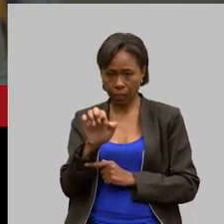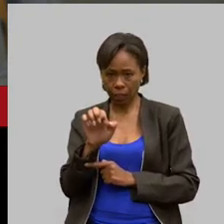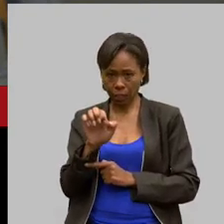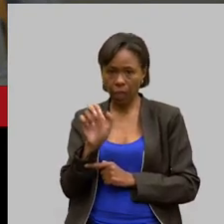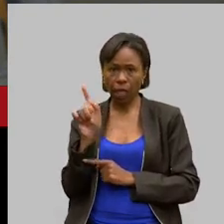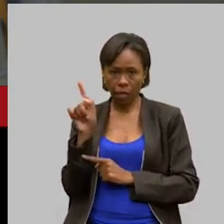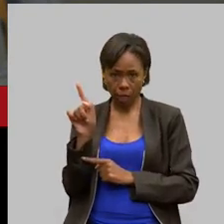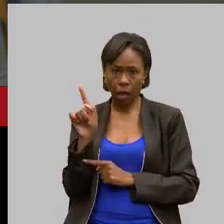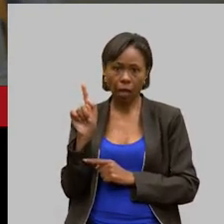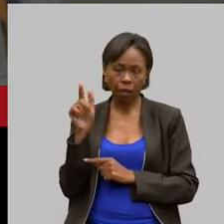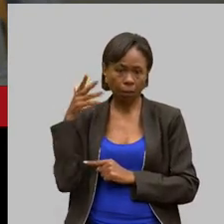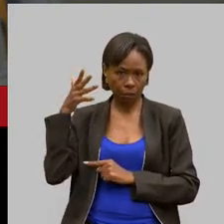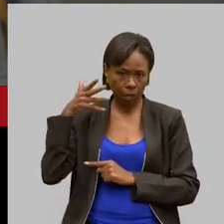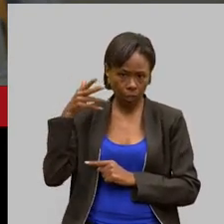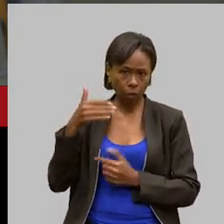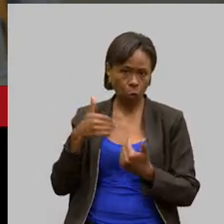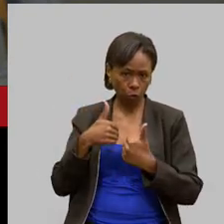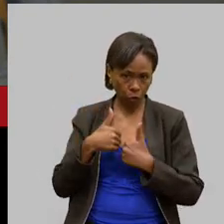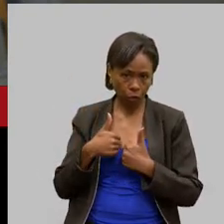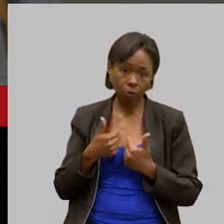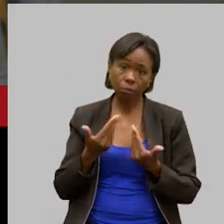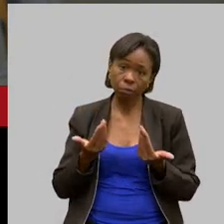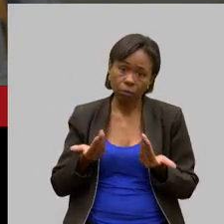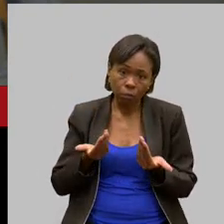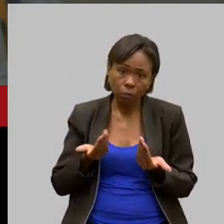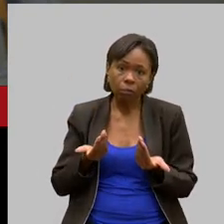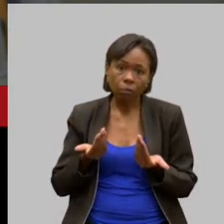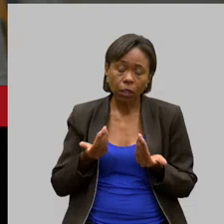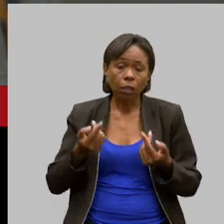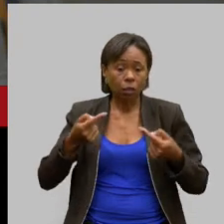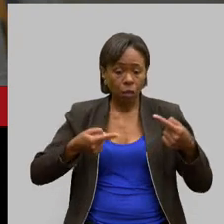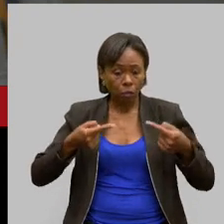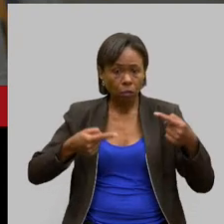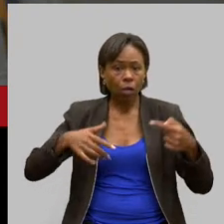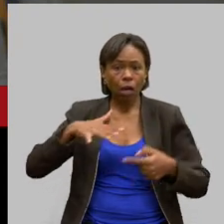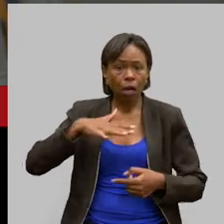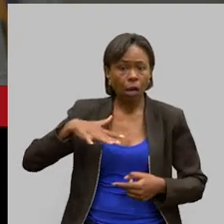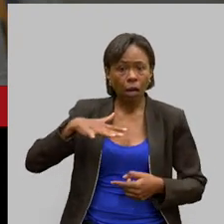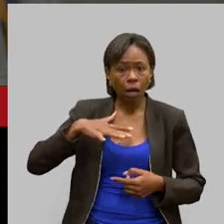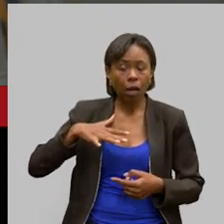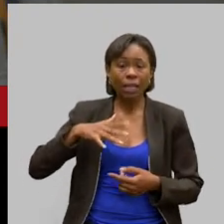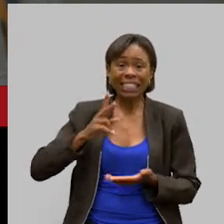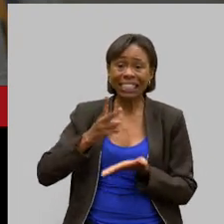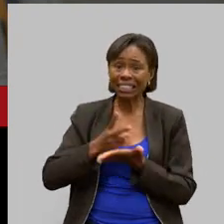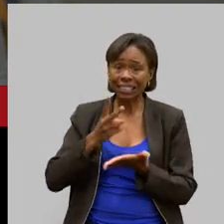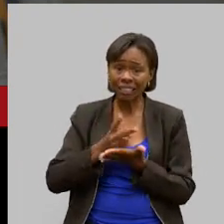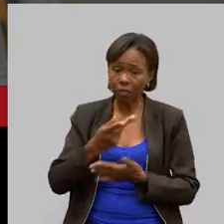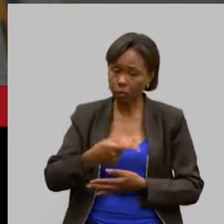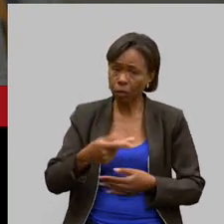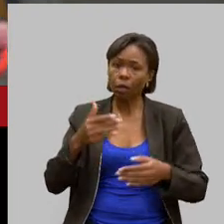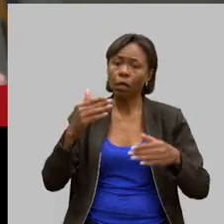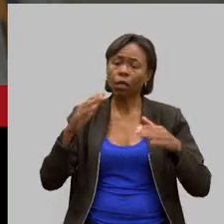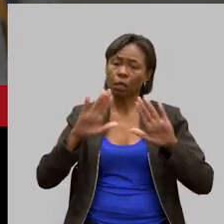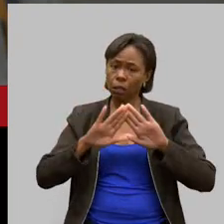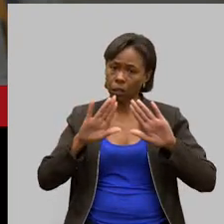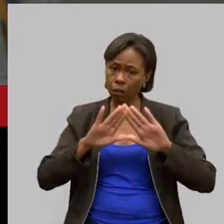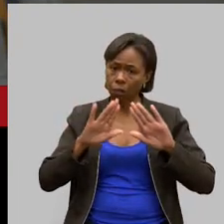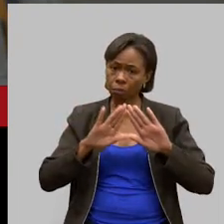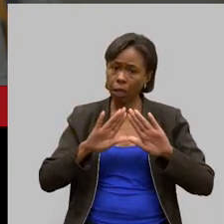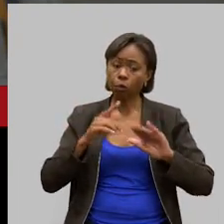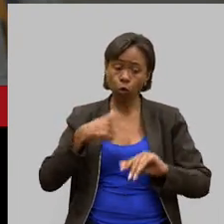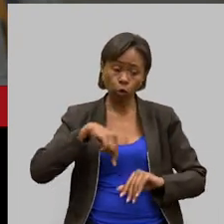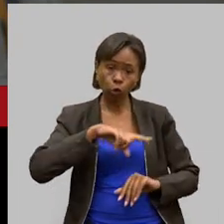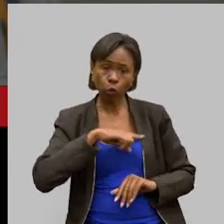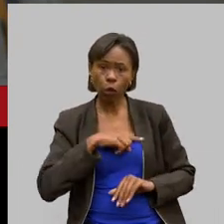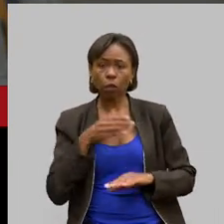então são políticas que precisa ser de prática da Assembleia nos est participando